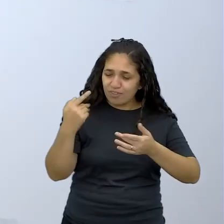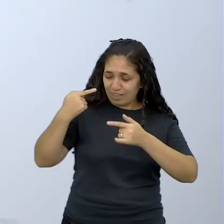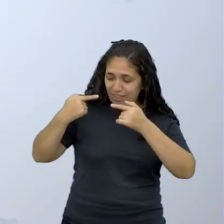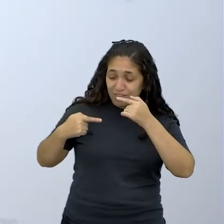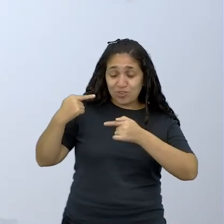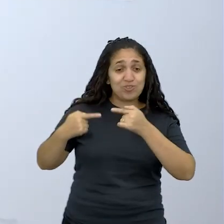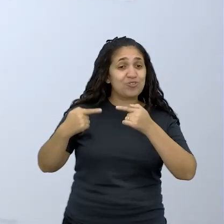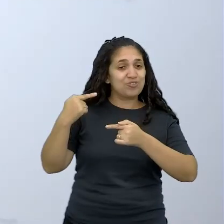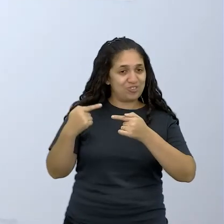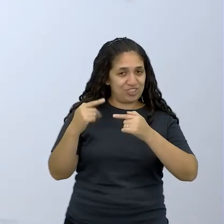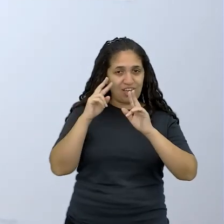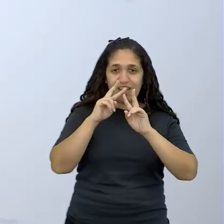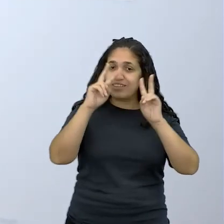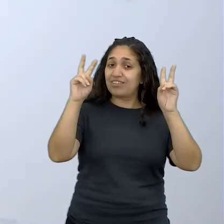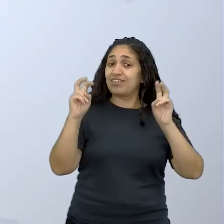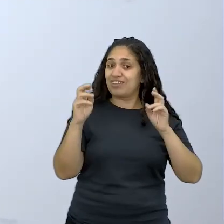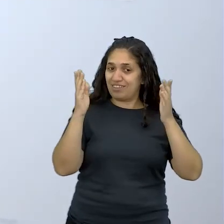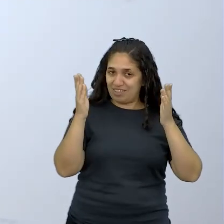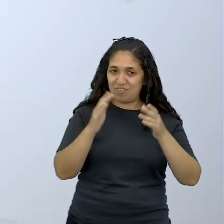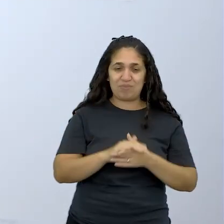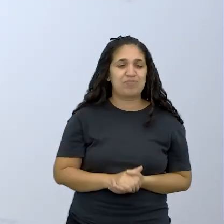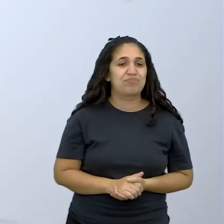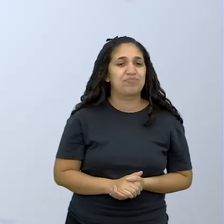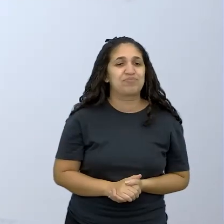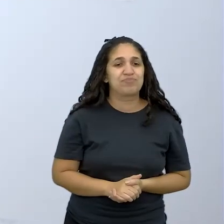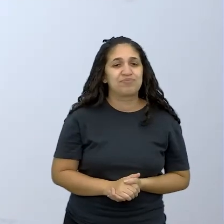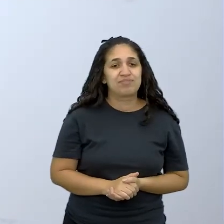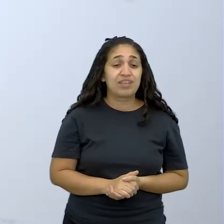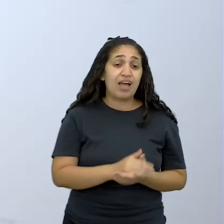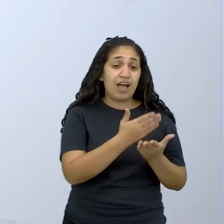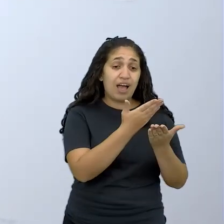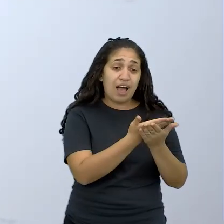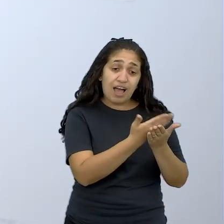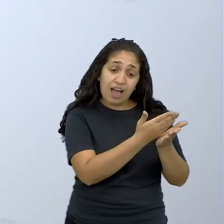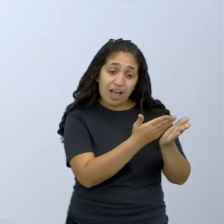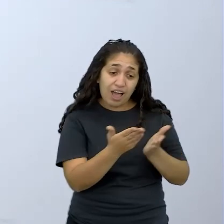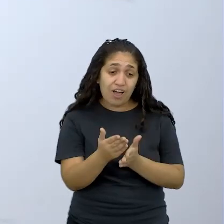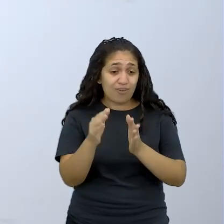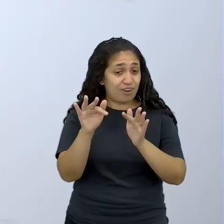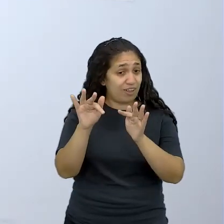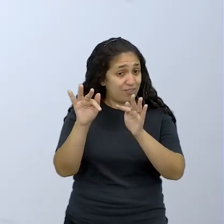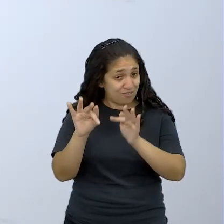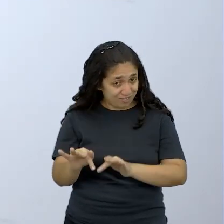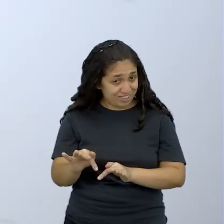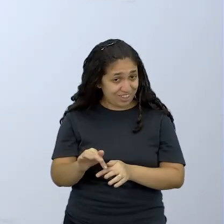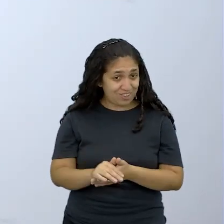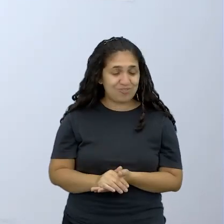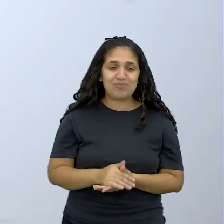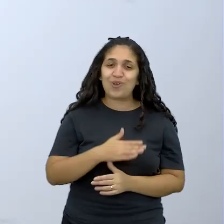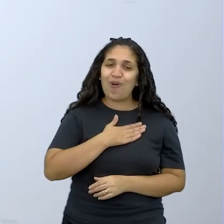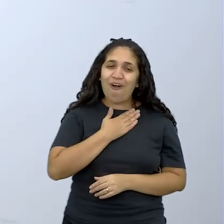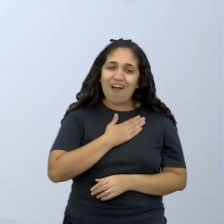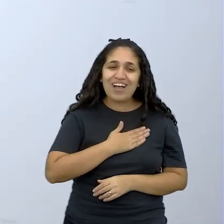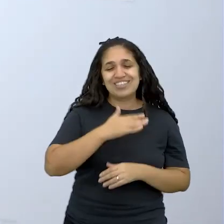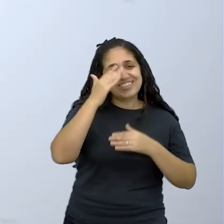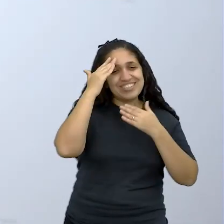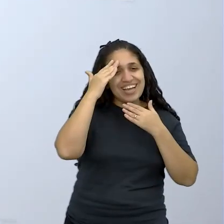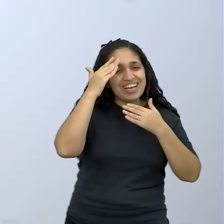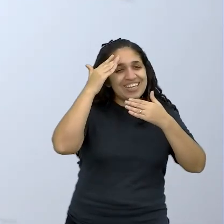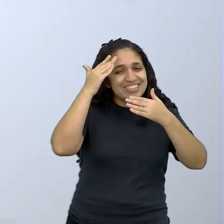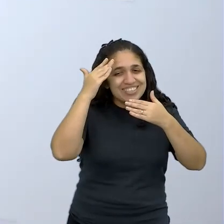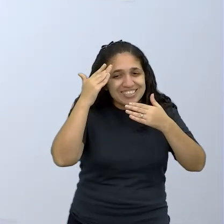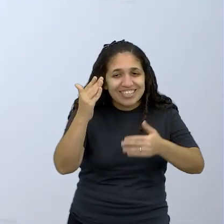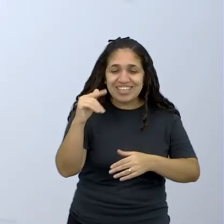debater mais a respeito desse tema. Nossa aula vai chegando ao final. Gostaria de agradecer muito